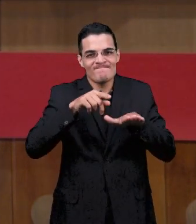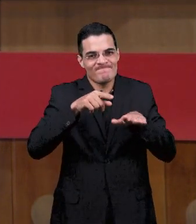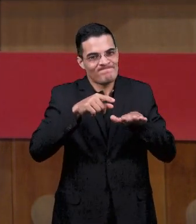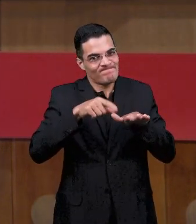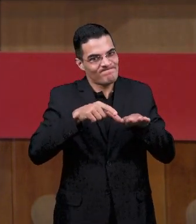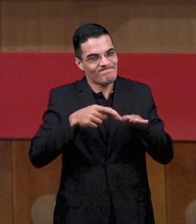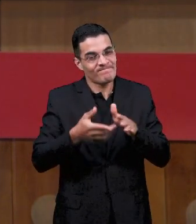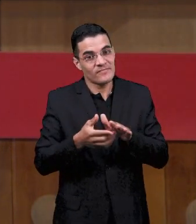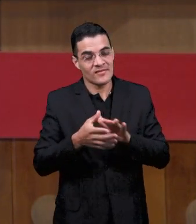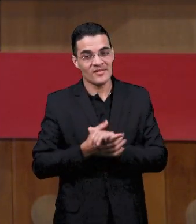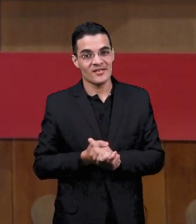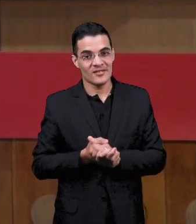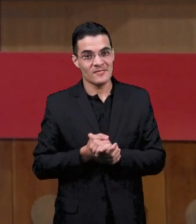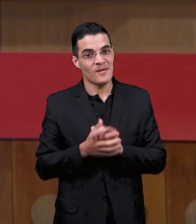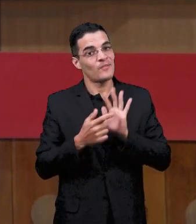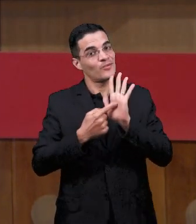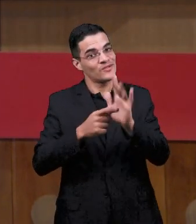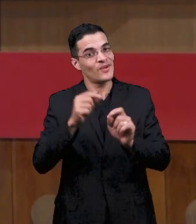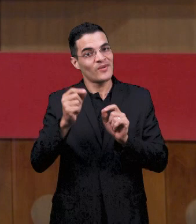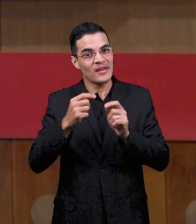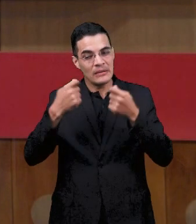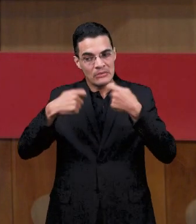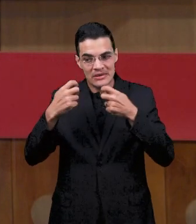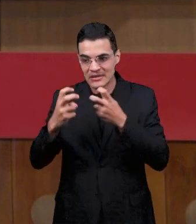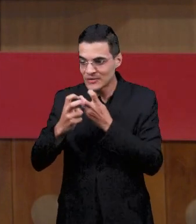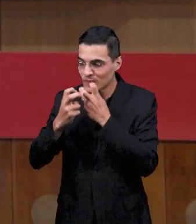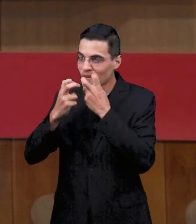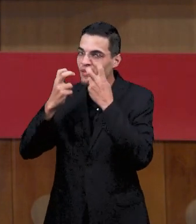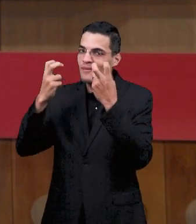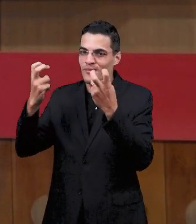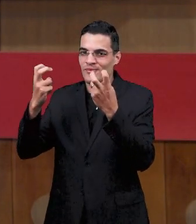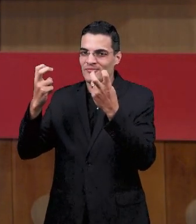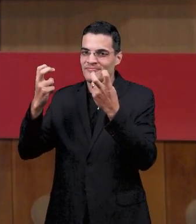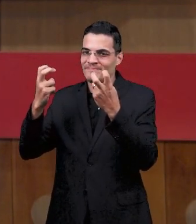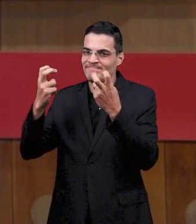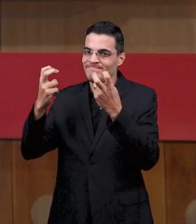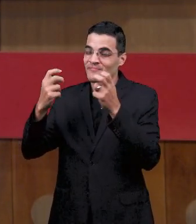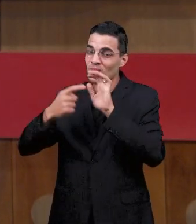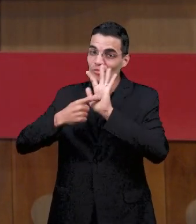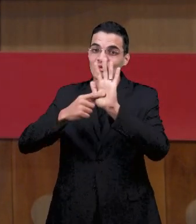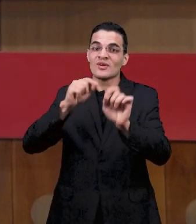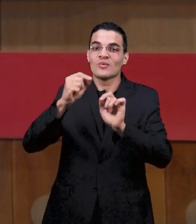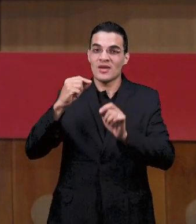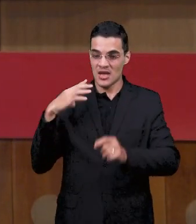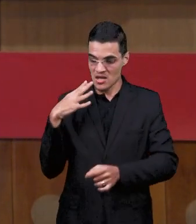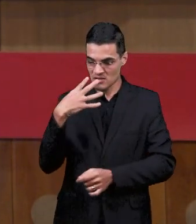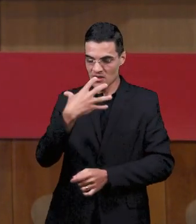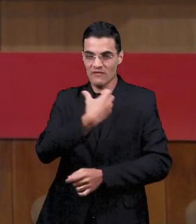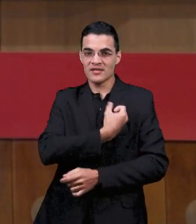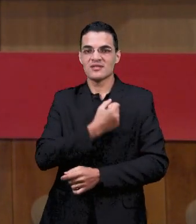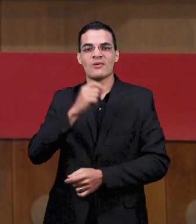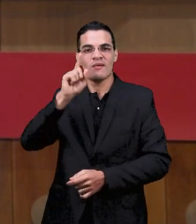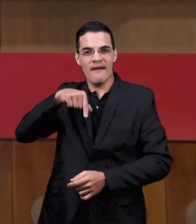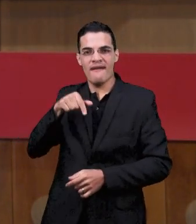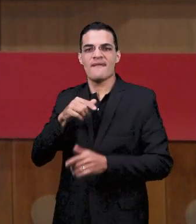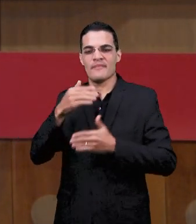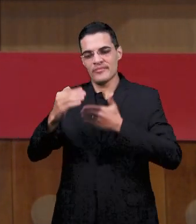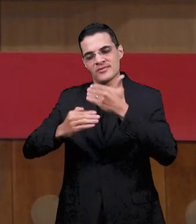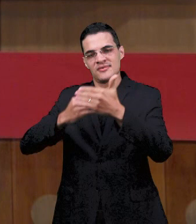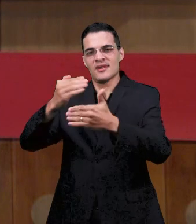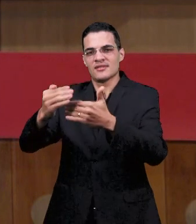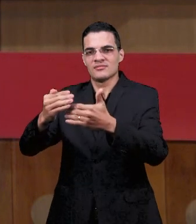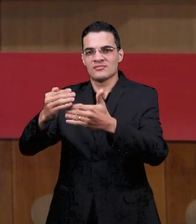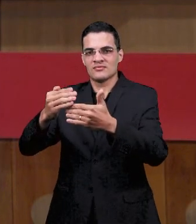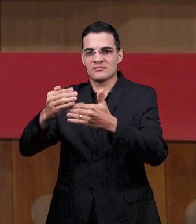obra do Espírito. Veja que é um processo. Você ouve a apostasia, ela tira a sua identidade e